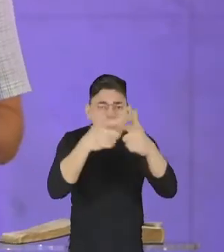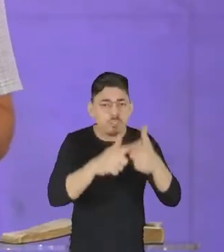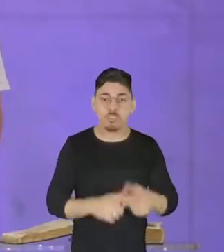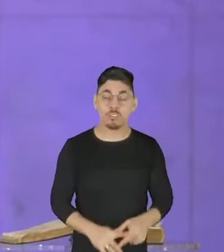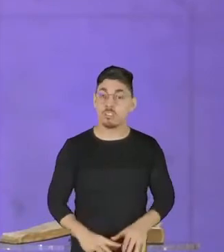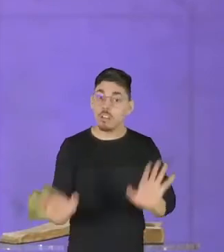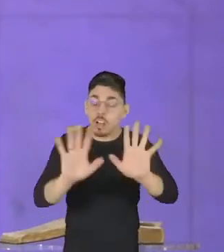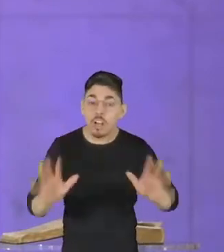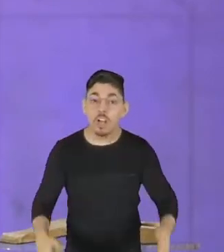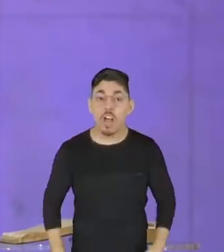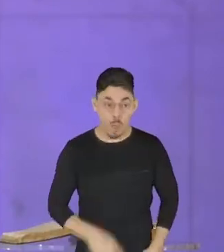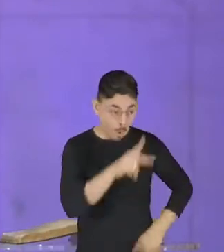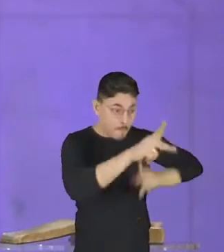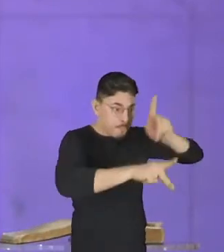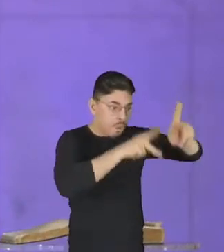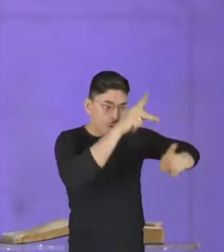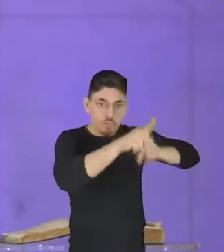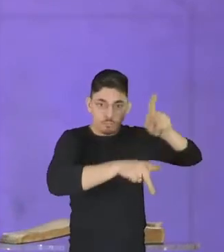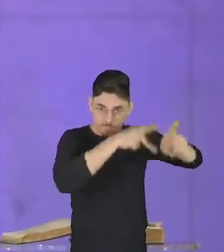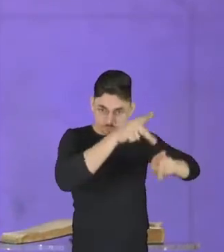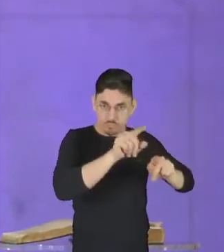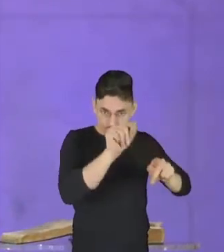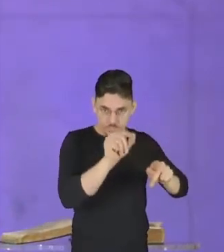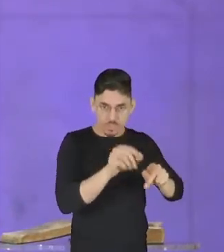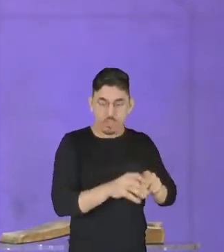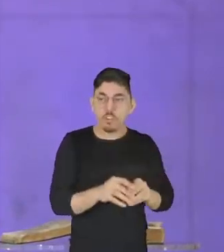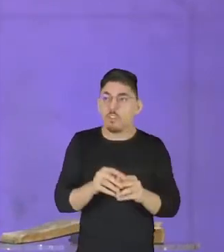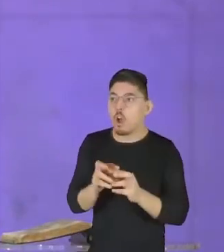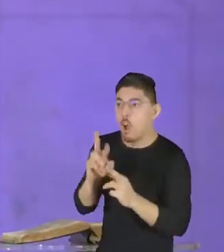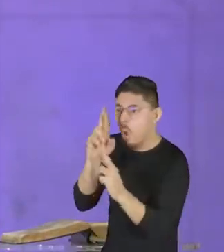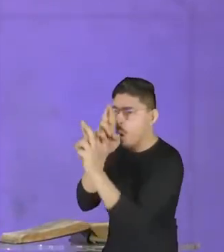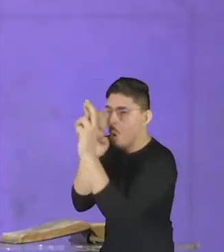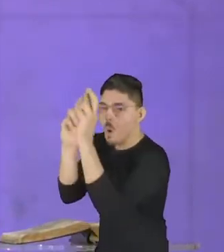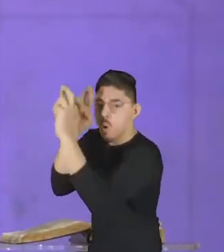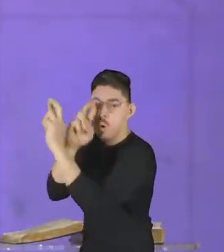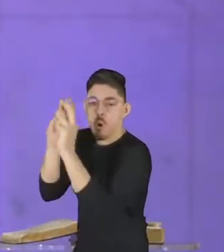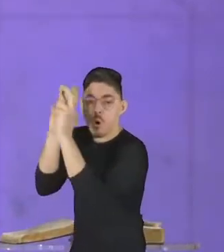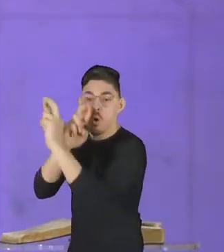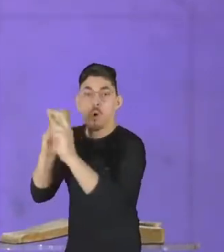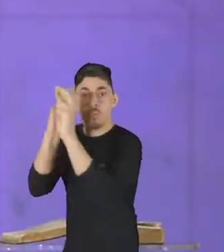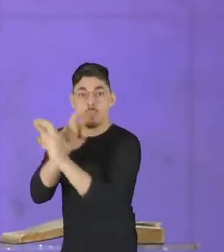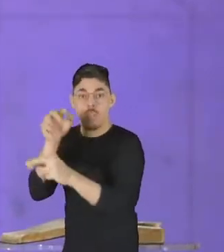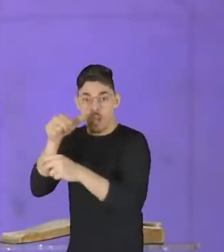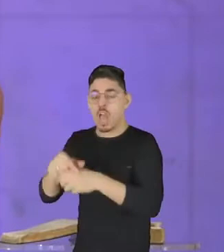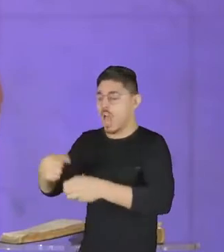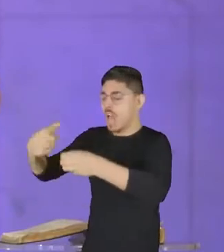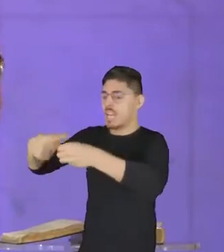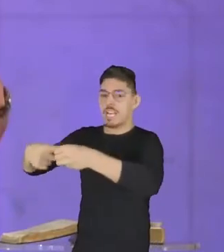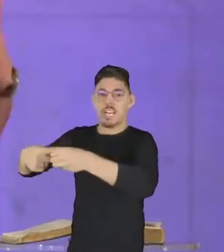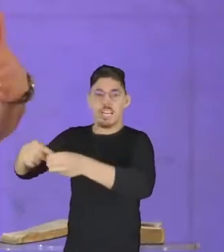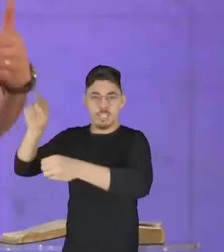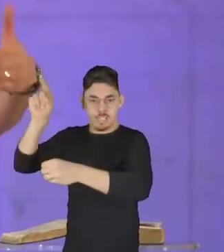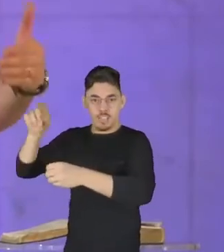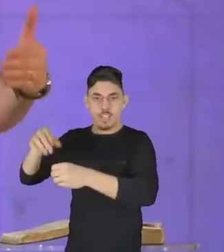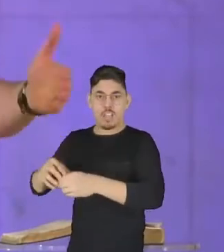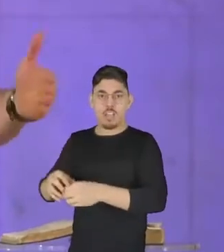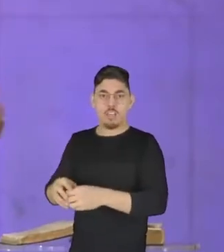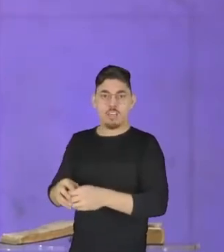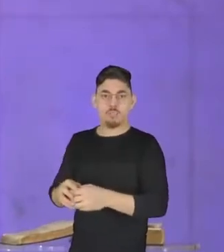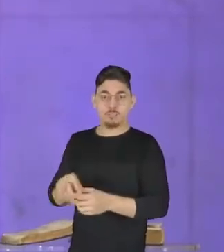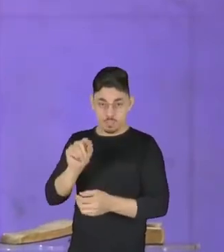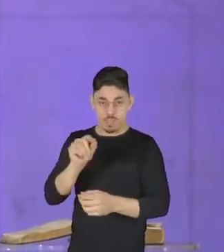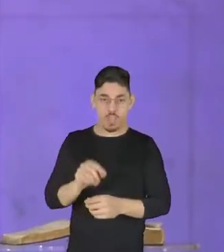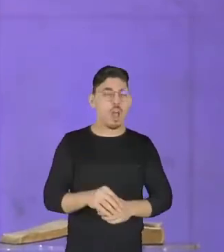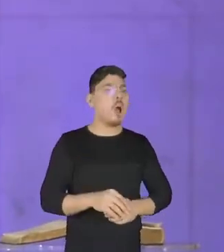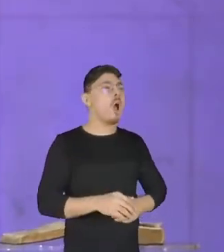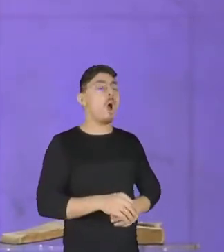E o povo, quando foi espiar a terra prometida, Moisés, ele mandou um de cada tribo